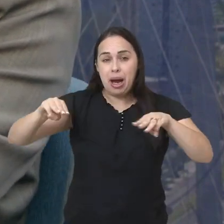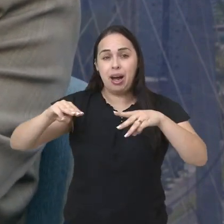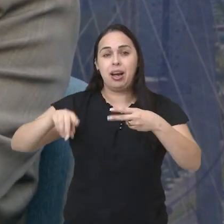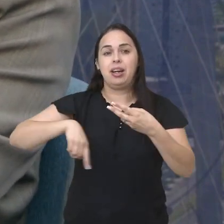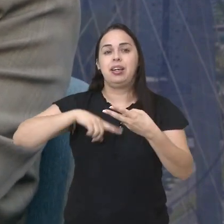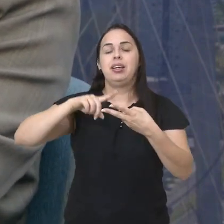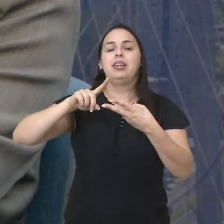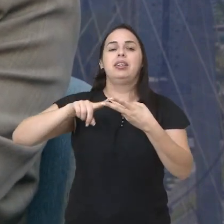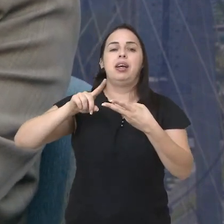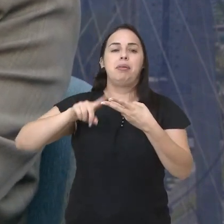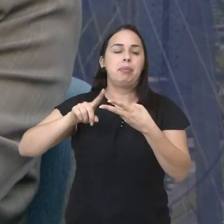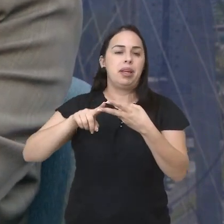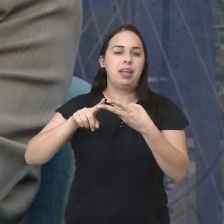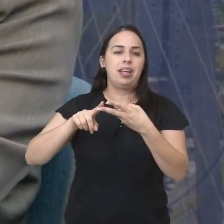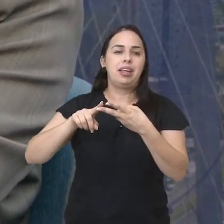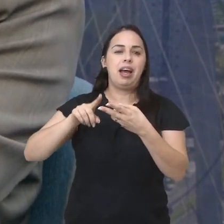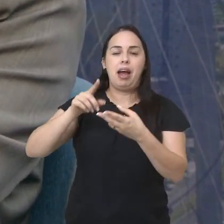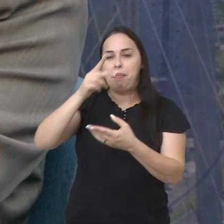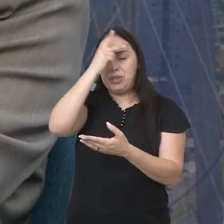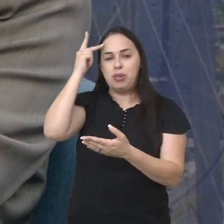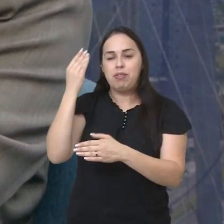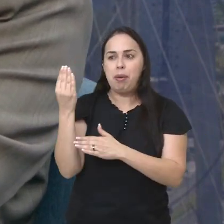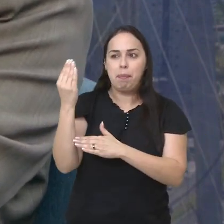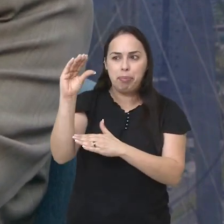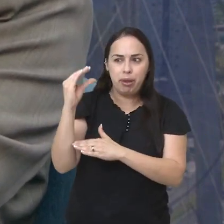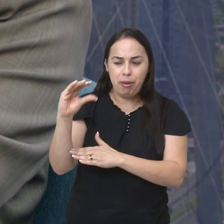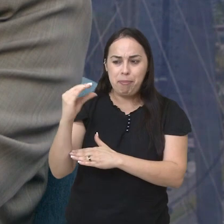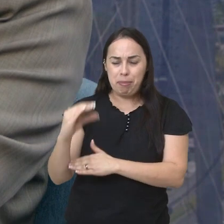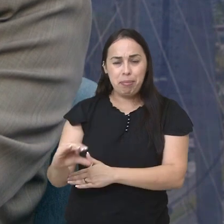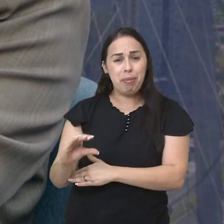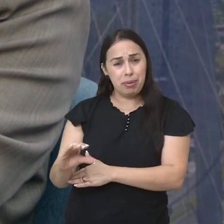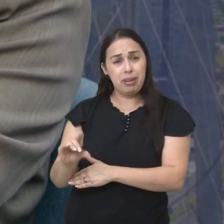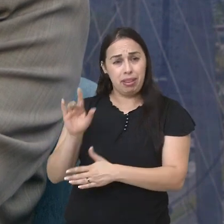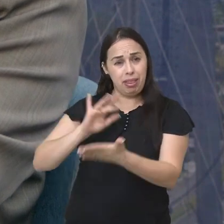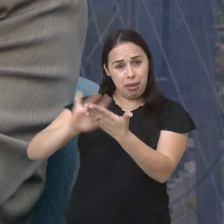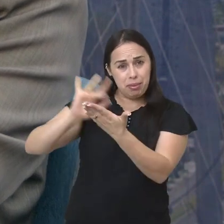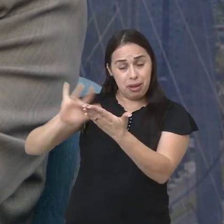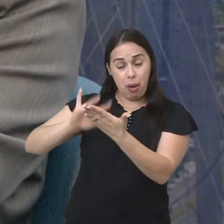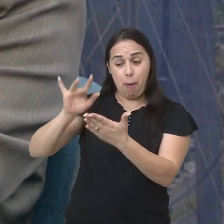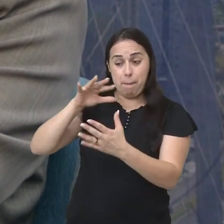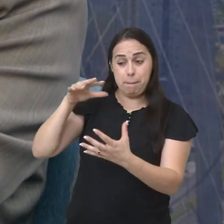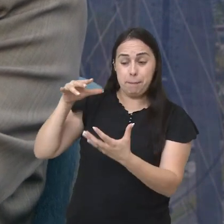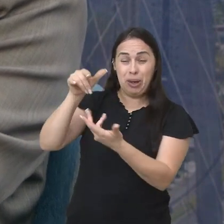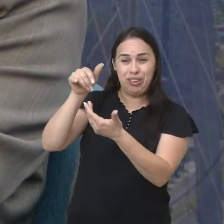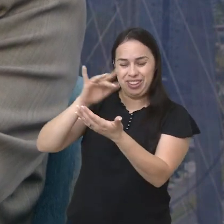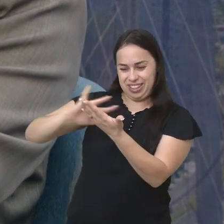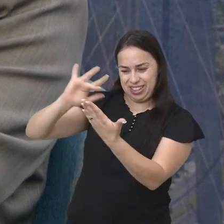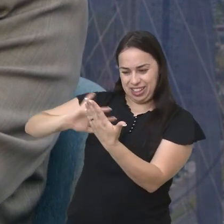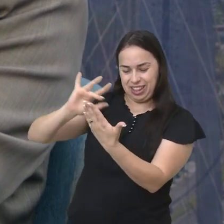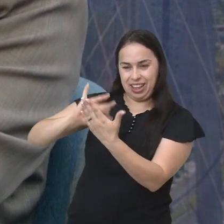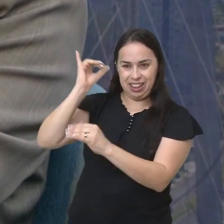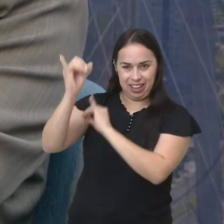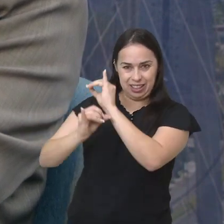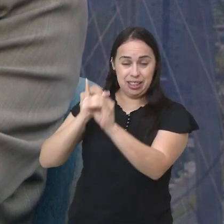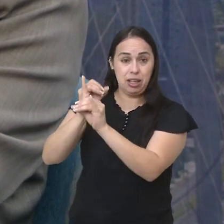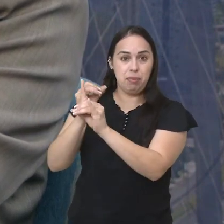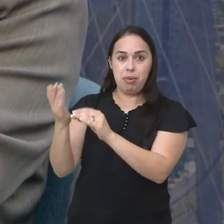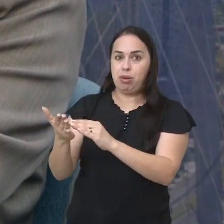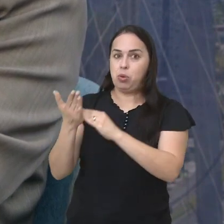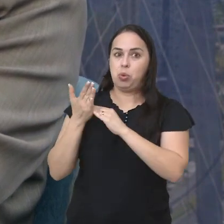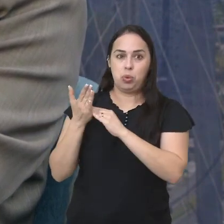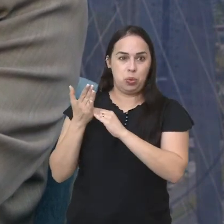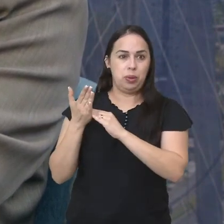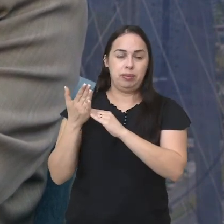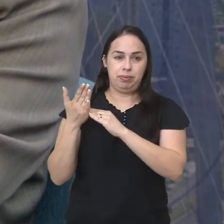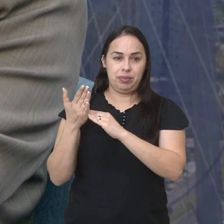uma monetização virtual. É fantástico. O mundo digital ele veio para ajudar demais e ninguém